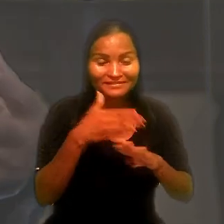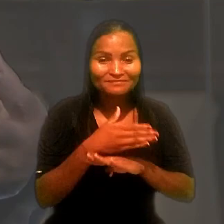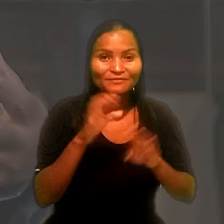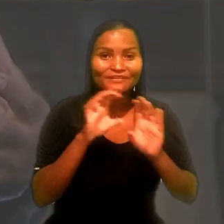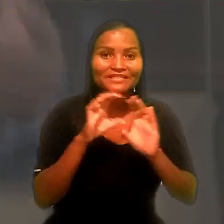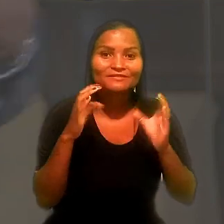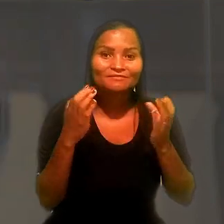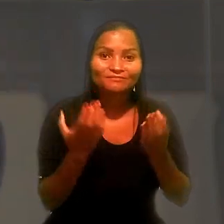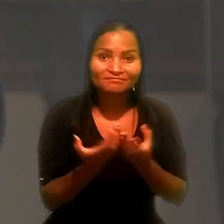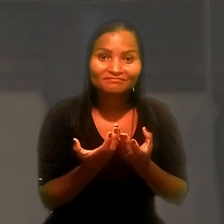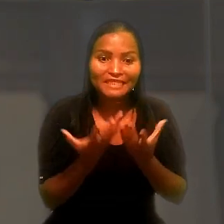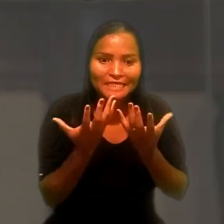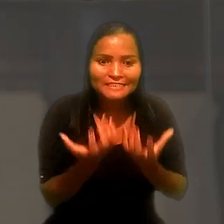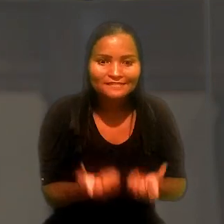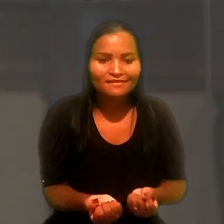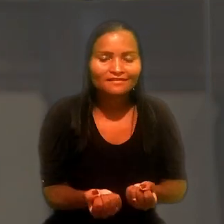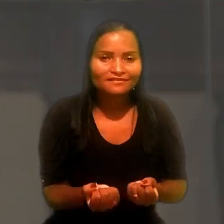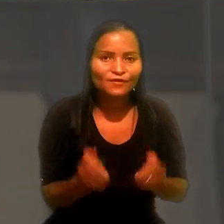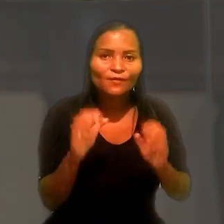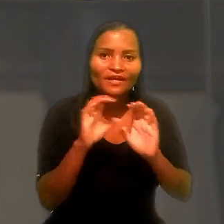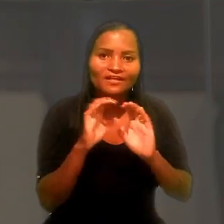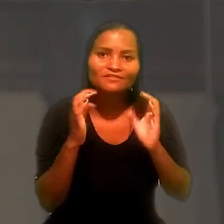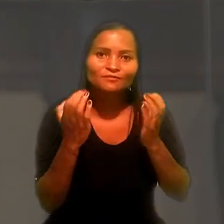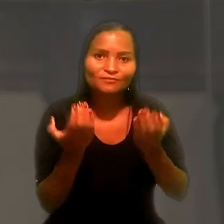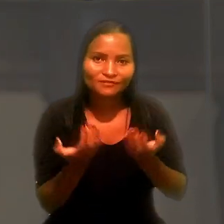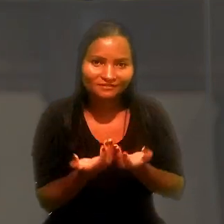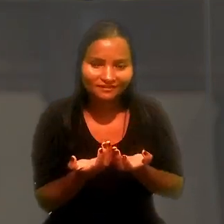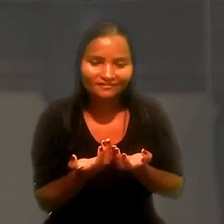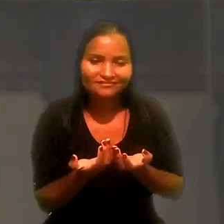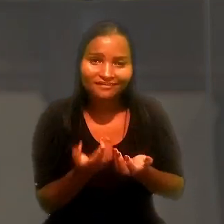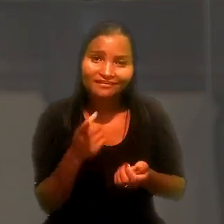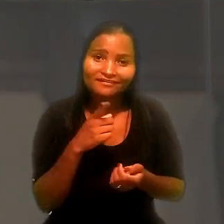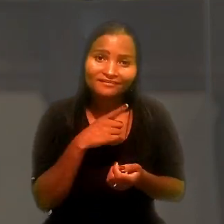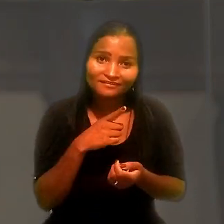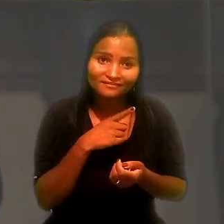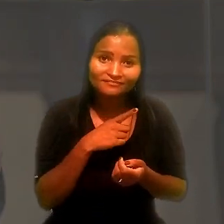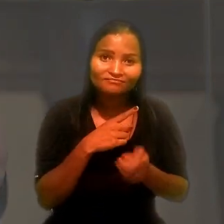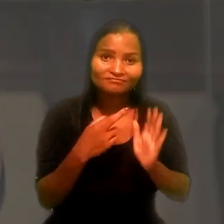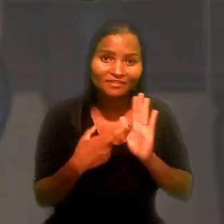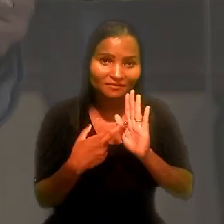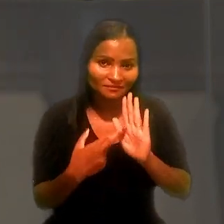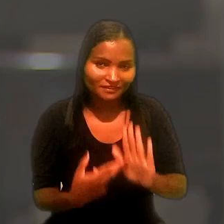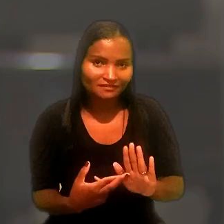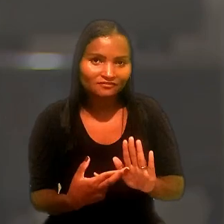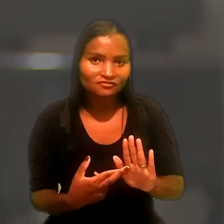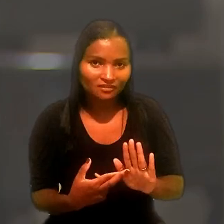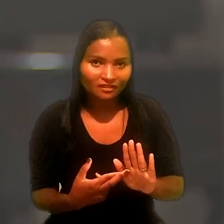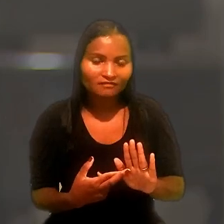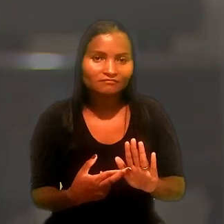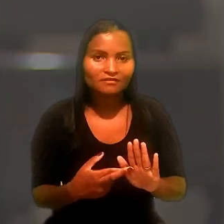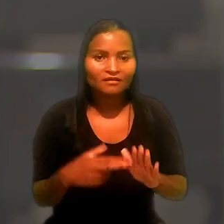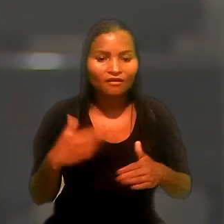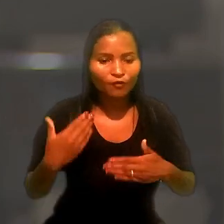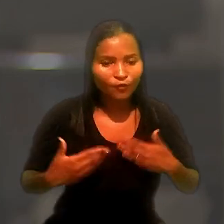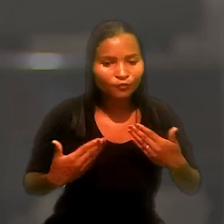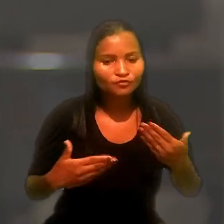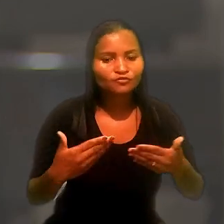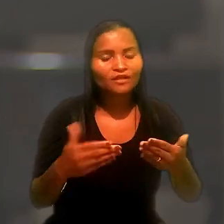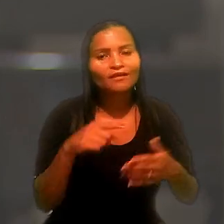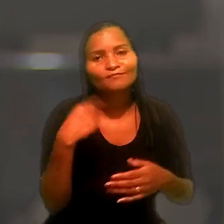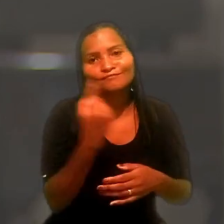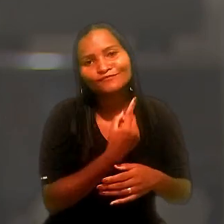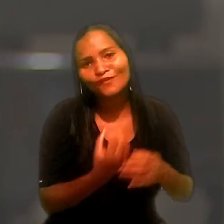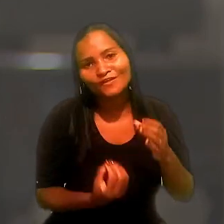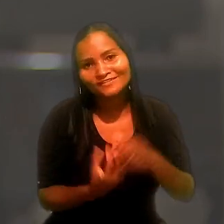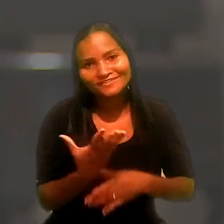essa comunidade e aceitam essa comunidade. Sorte que havia representantes, não só dos movimentos negros, mas ao longo da jornada a gente cria